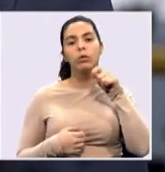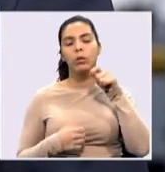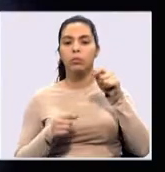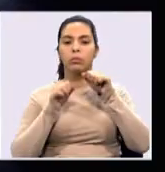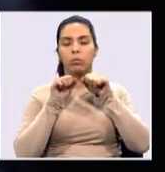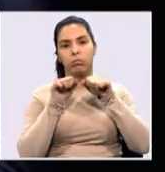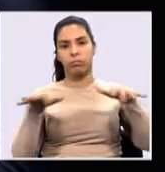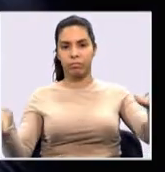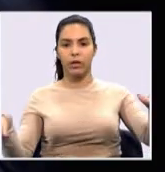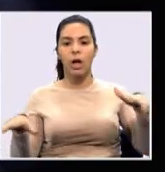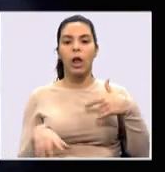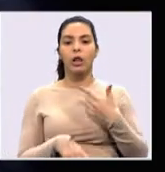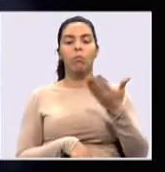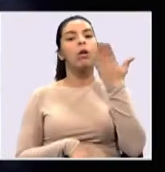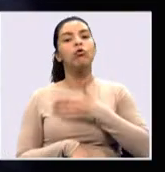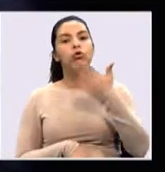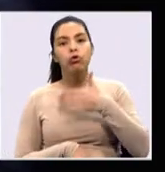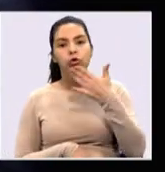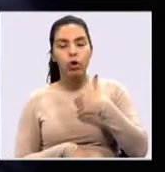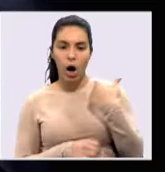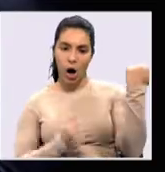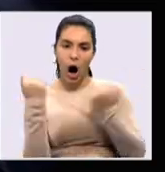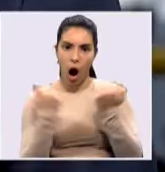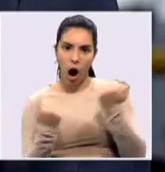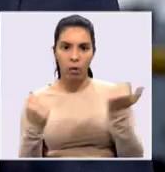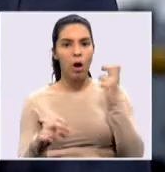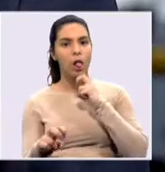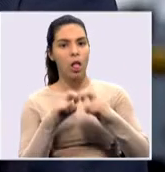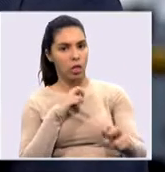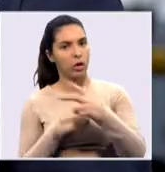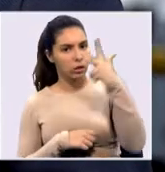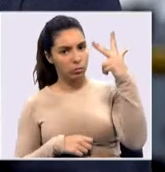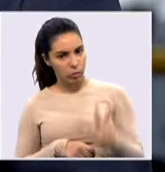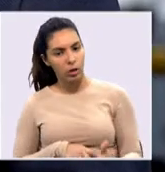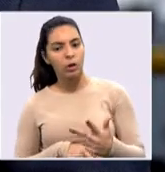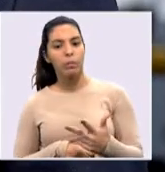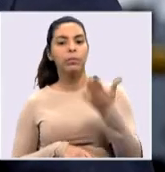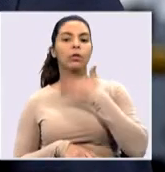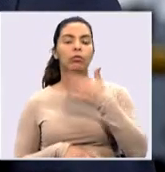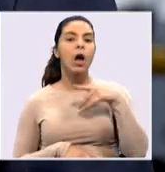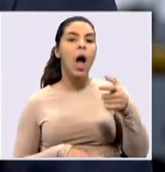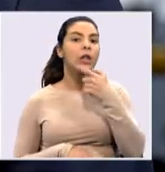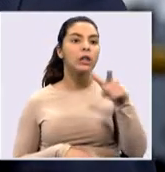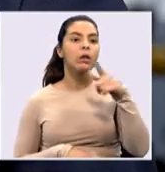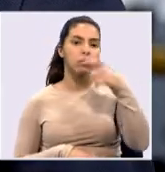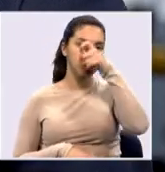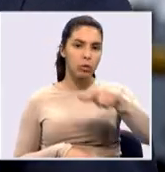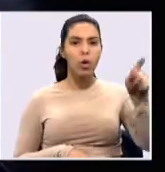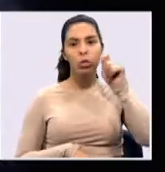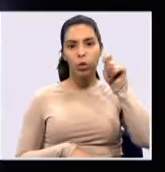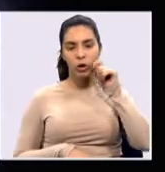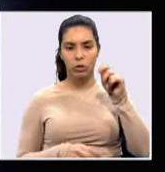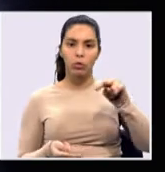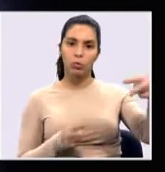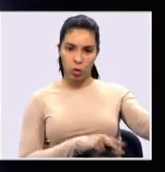isto acontece, nós lançamos as nossas viaturas 100% elétricas que respondem precisamente àquilo que os turistas querem. E